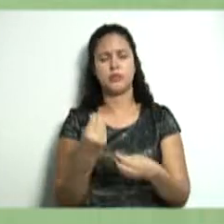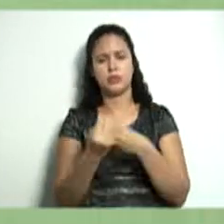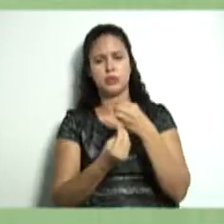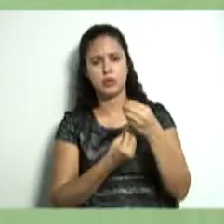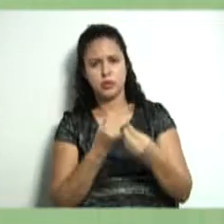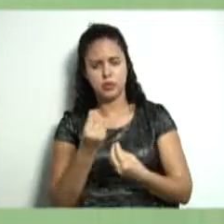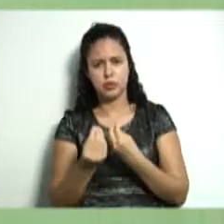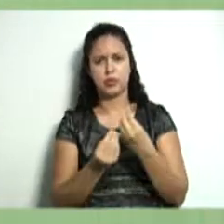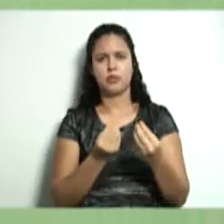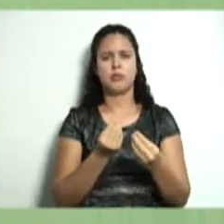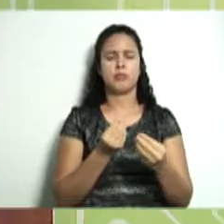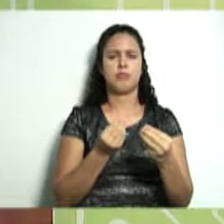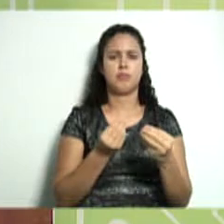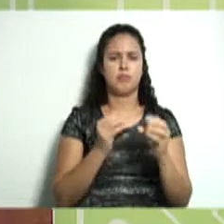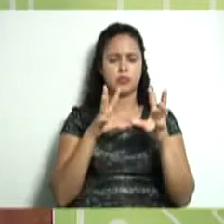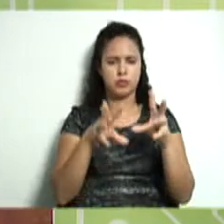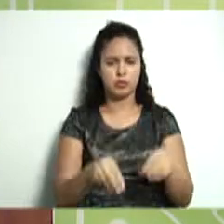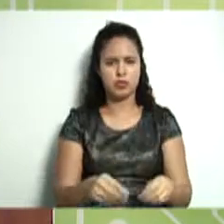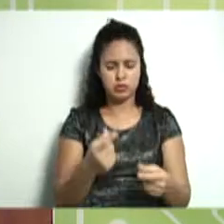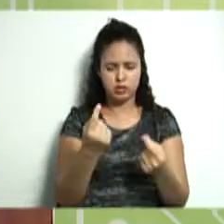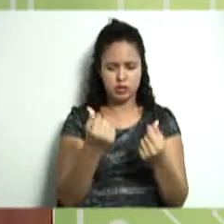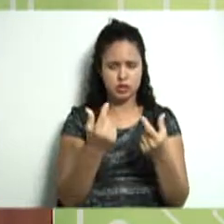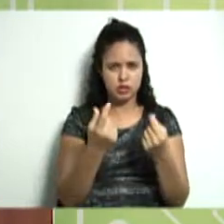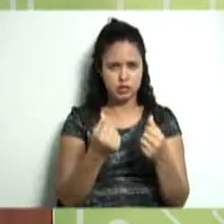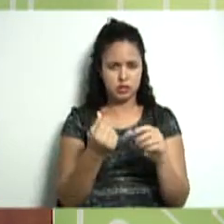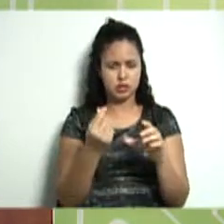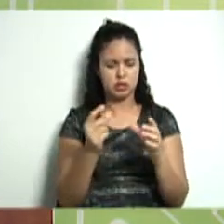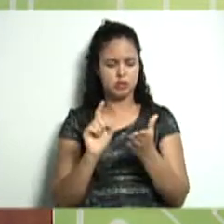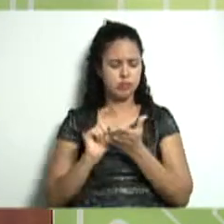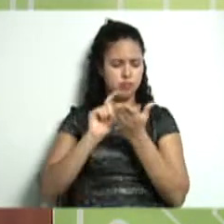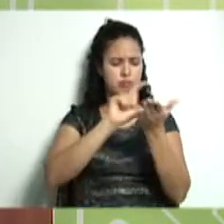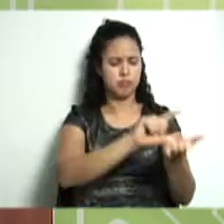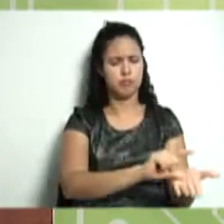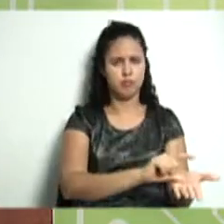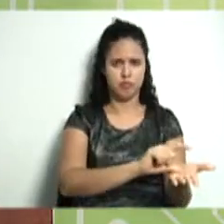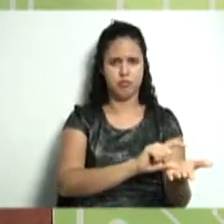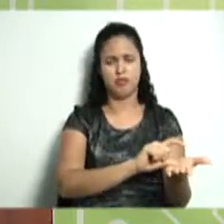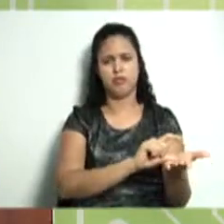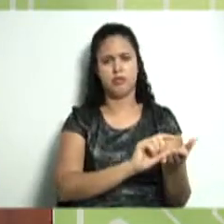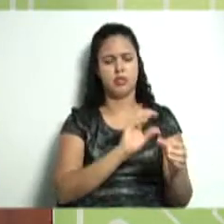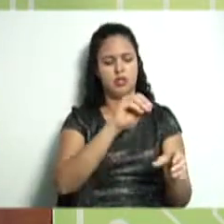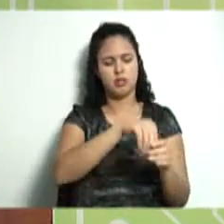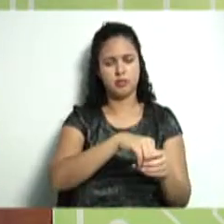finanças, sobre todo o dinheiro que foi empregado em alguma situação.